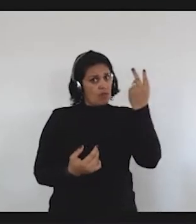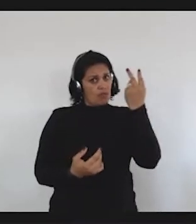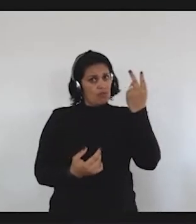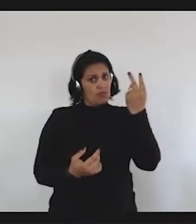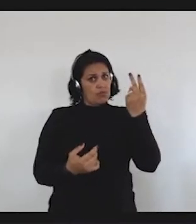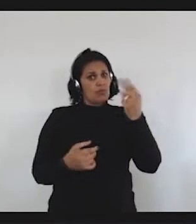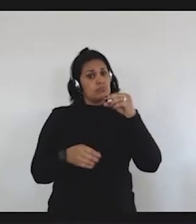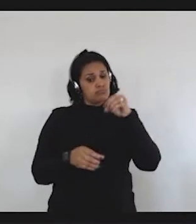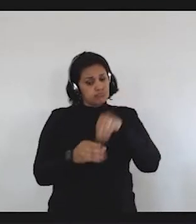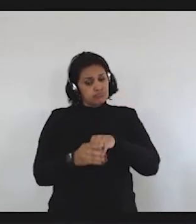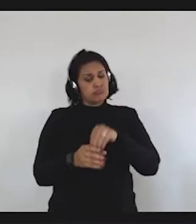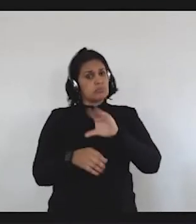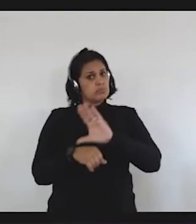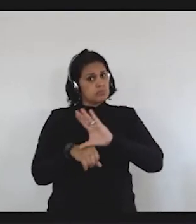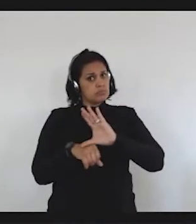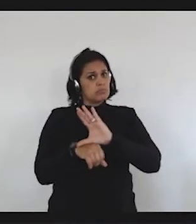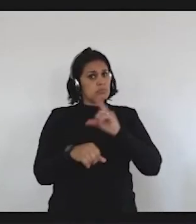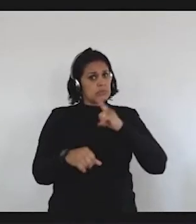nossa Constituição.